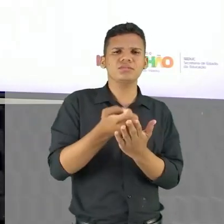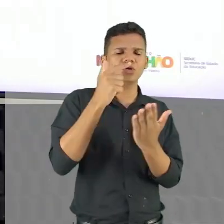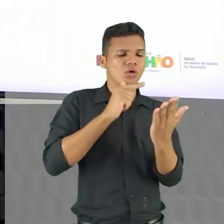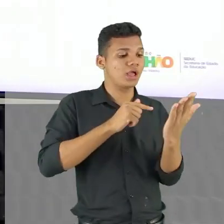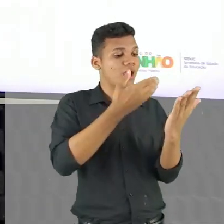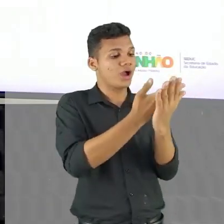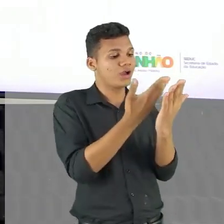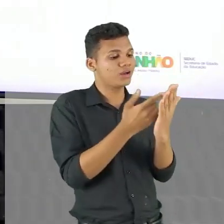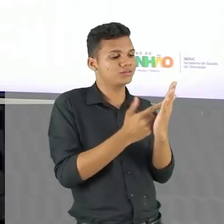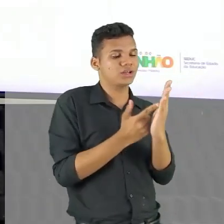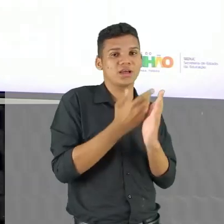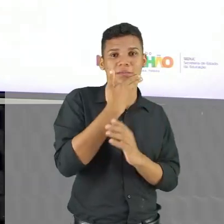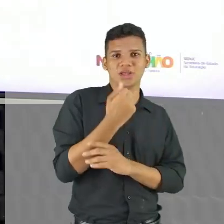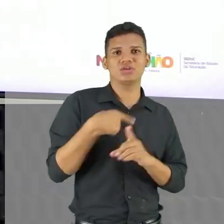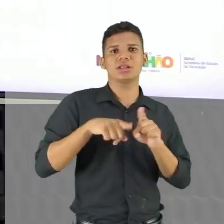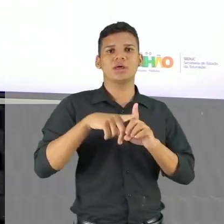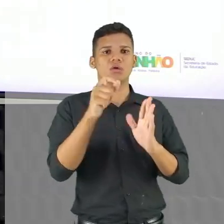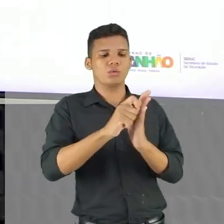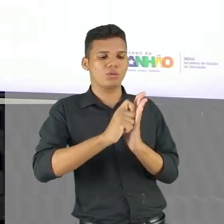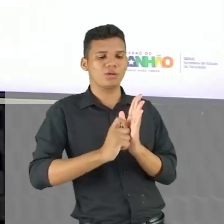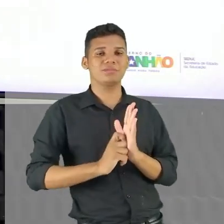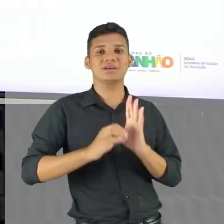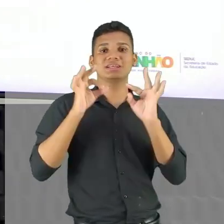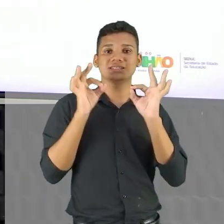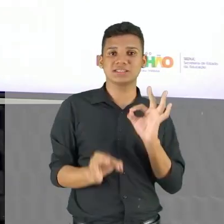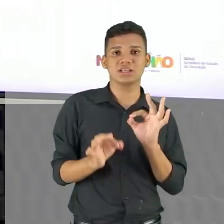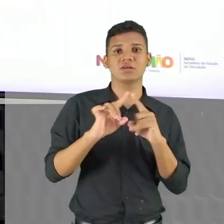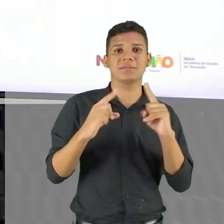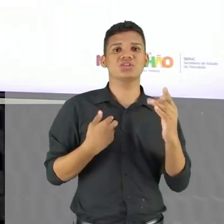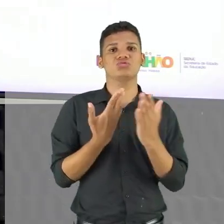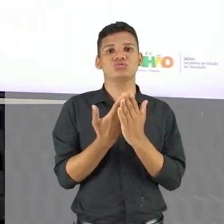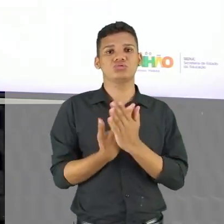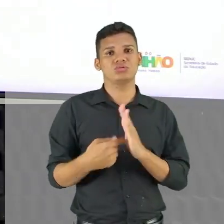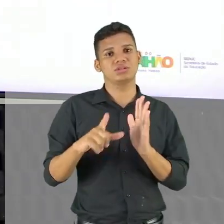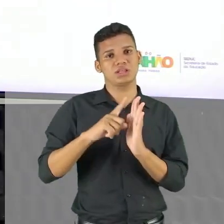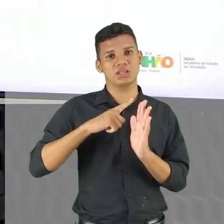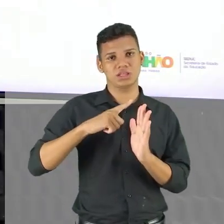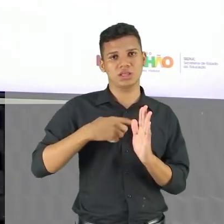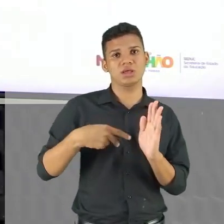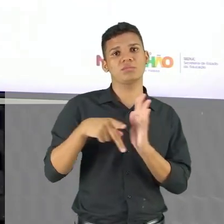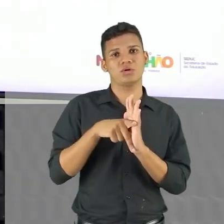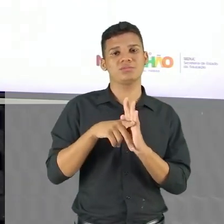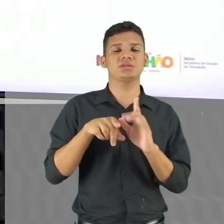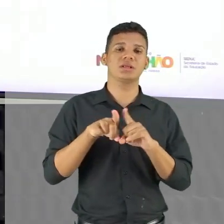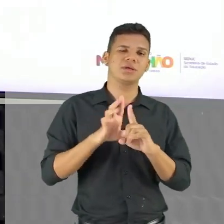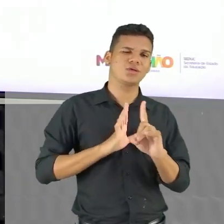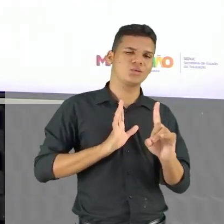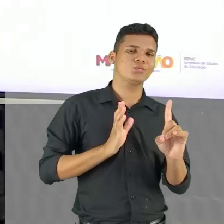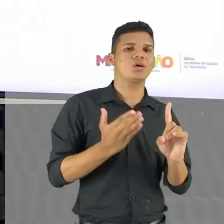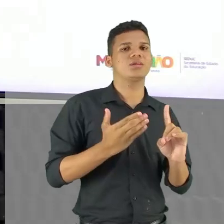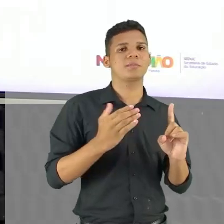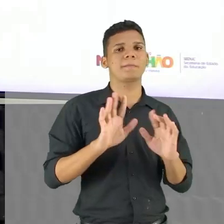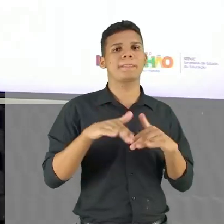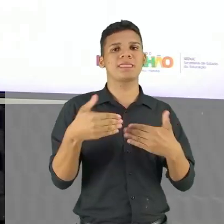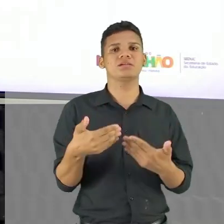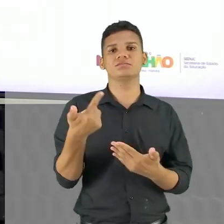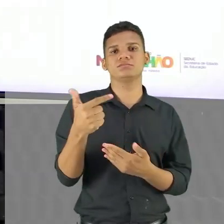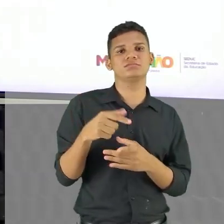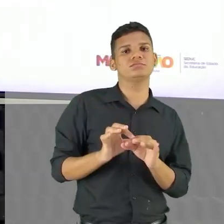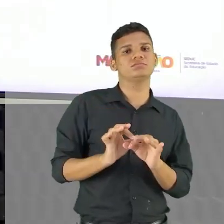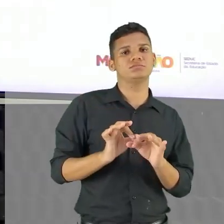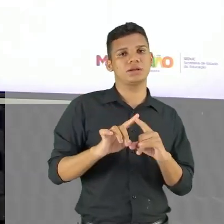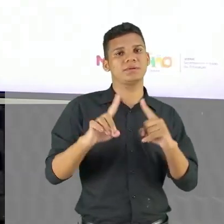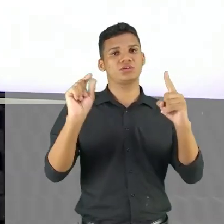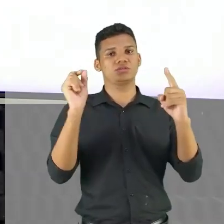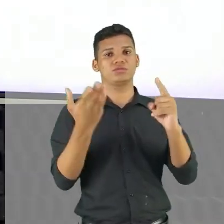acompanhar melhor e fazendo as anotações adequadas para um estudo mais amplo e evidentemente mais eficiente, né? Então, sem delongas, vamos para